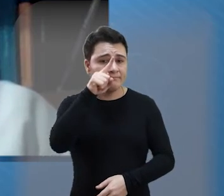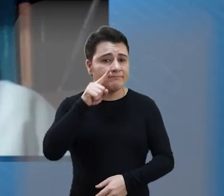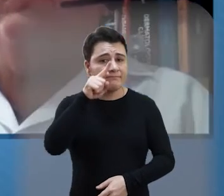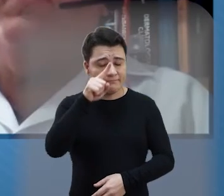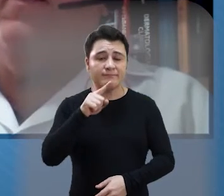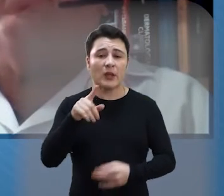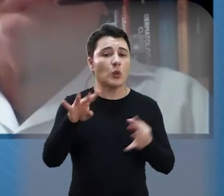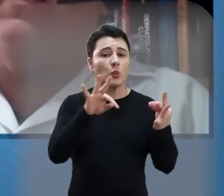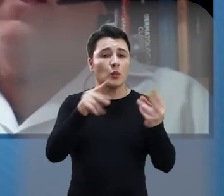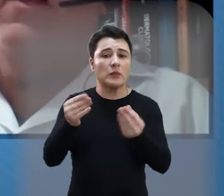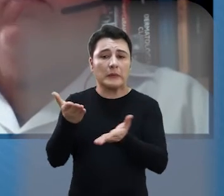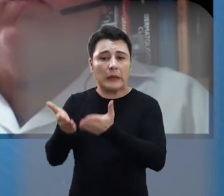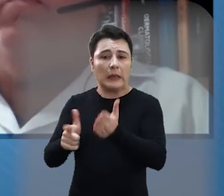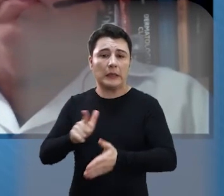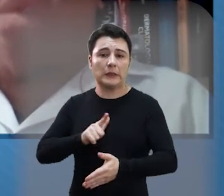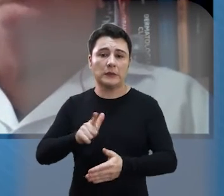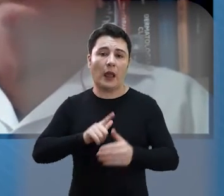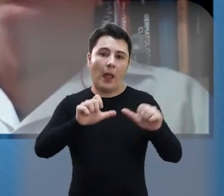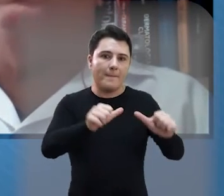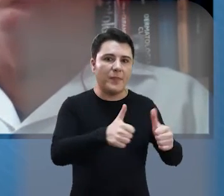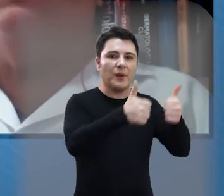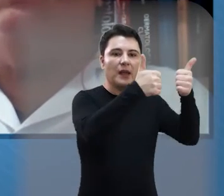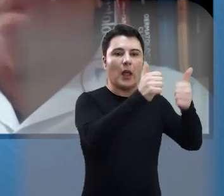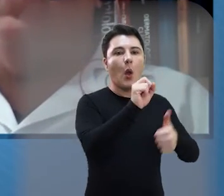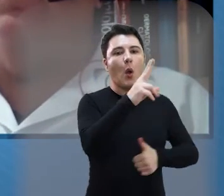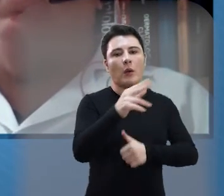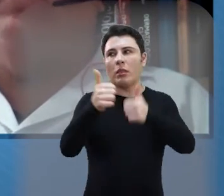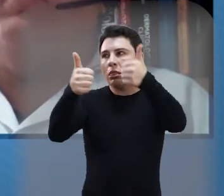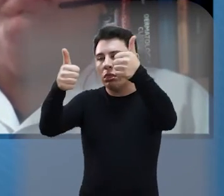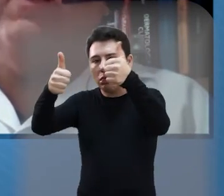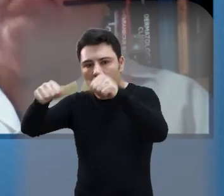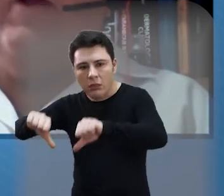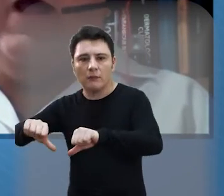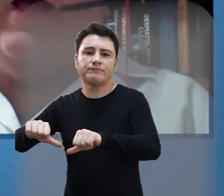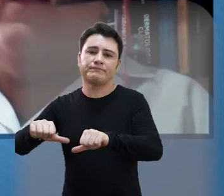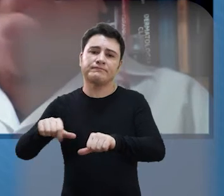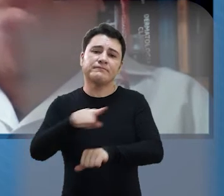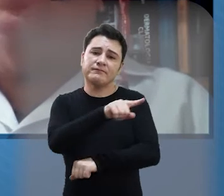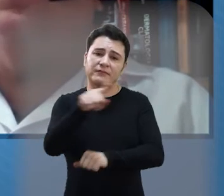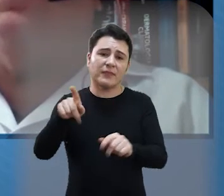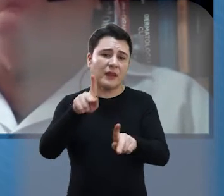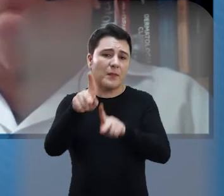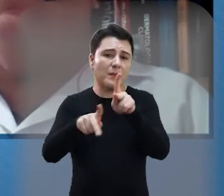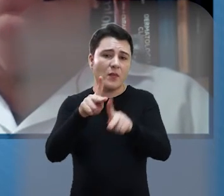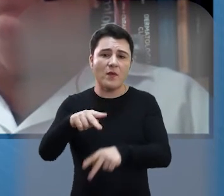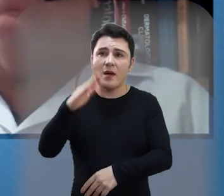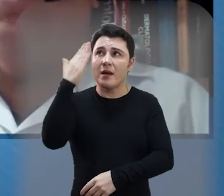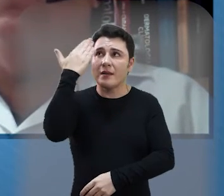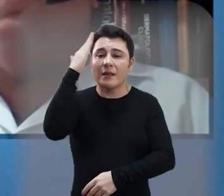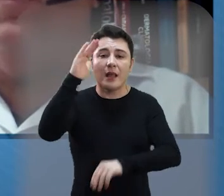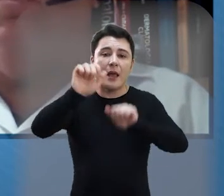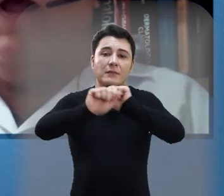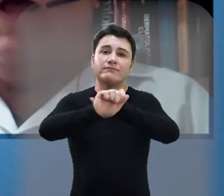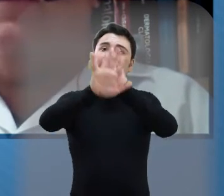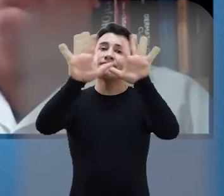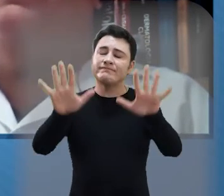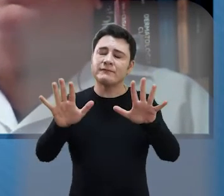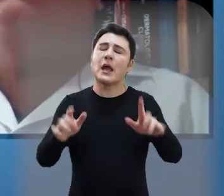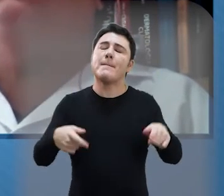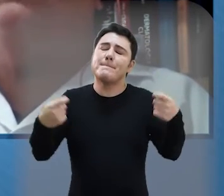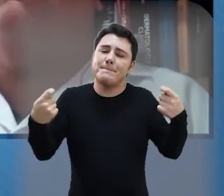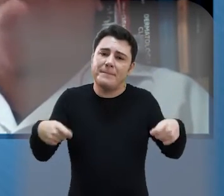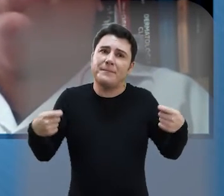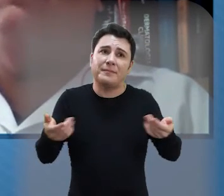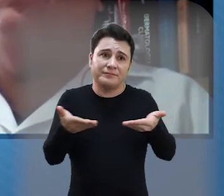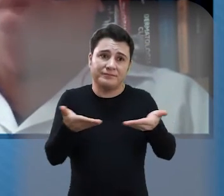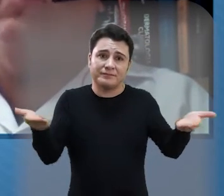Todo procedimento tem risco, todo procedimento pode melhorar, todo procedimento pode piorar, e